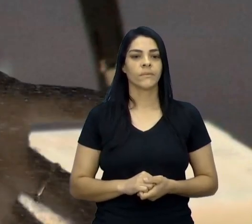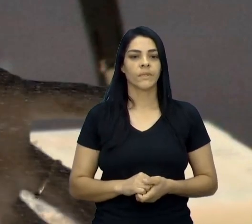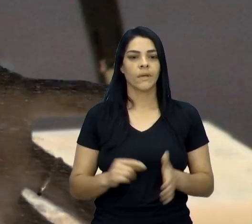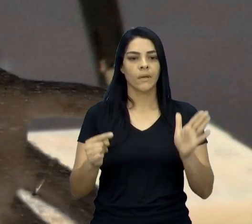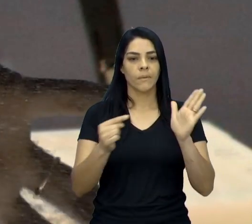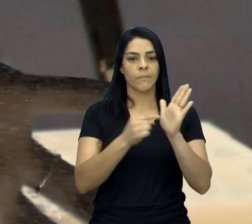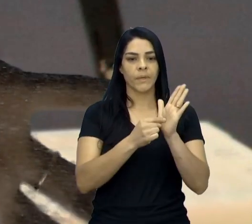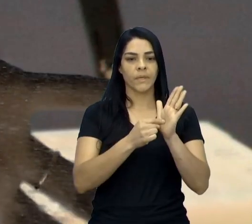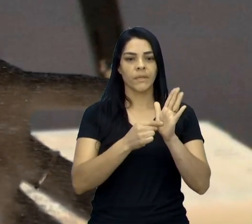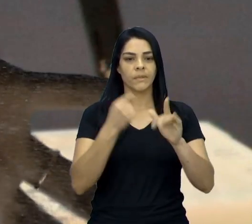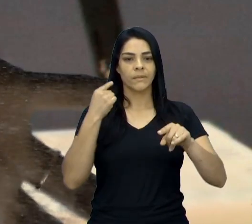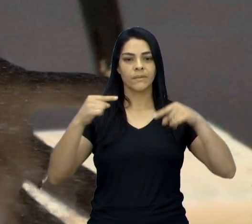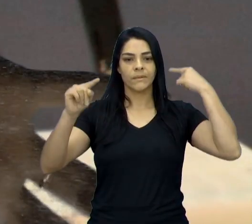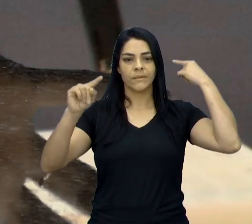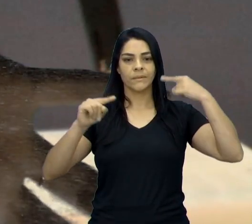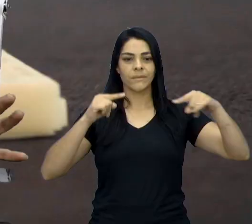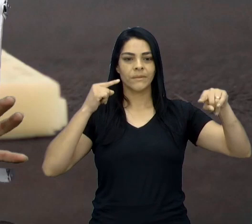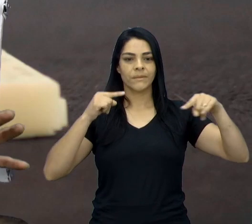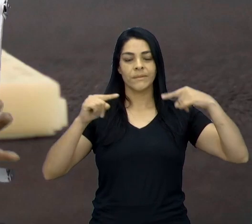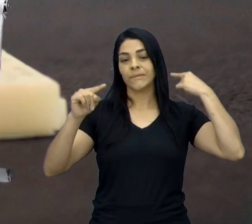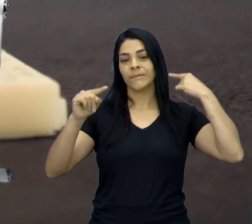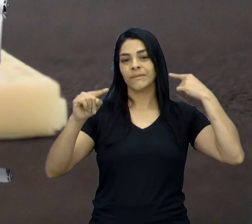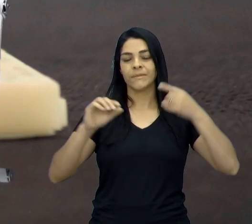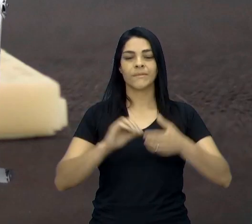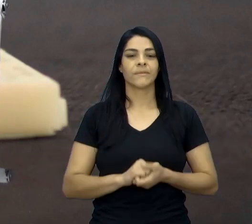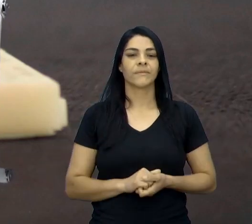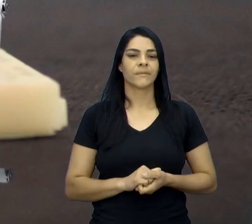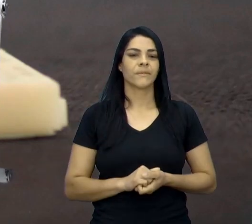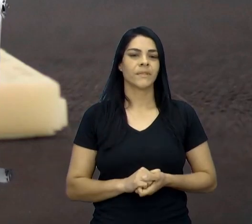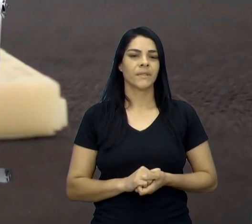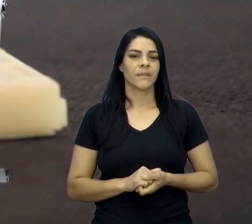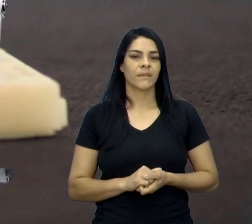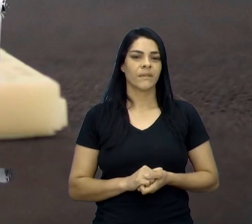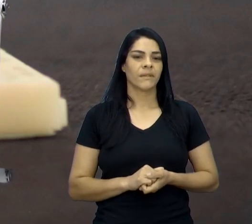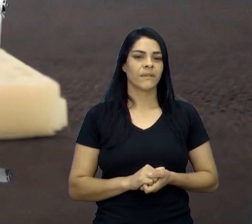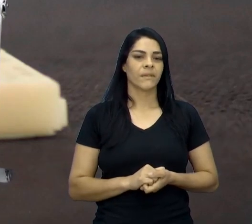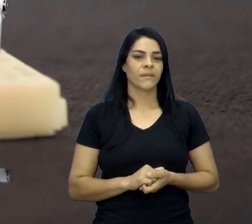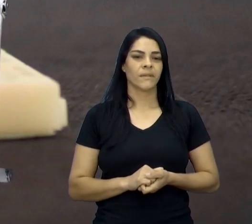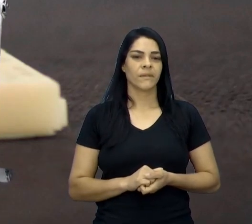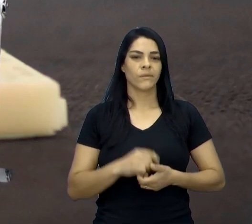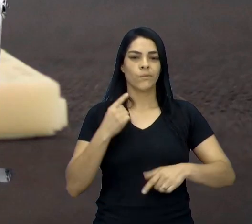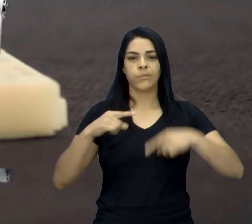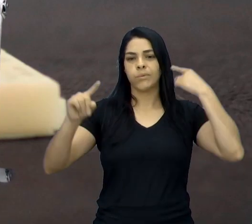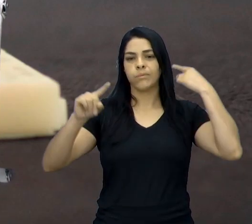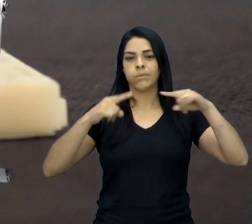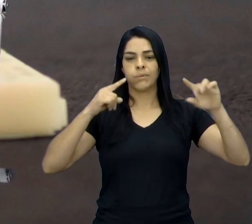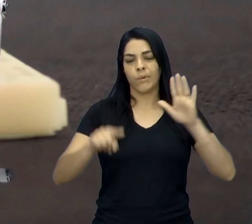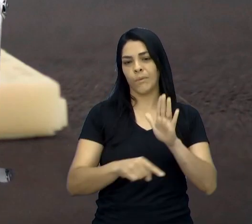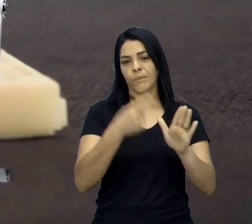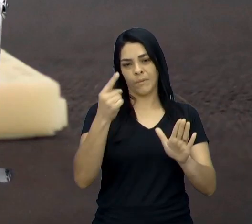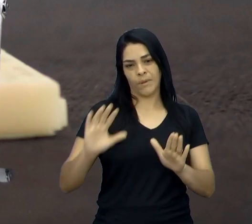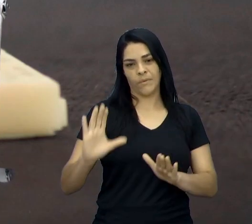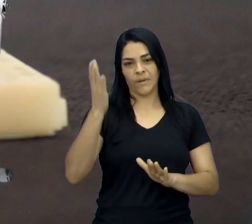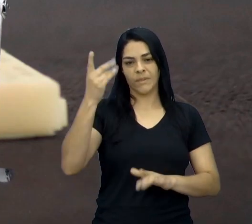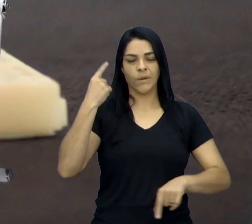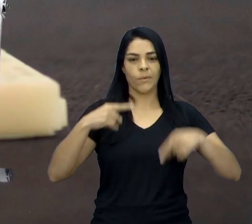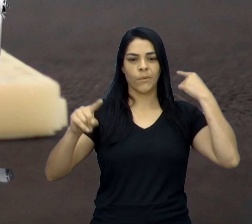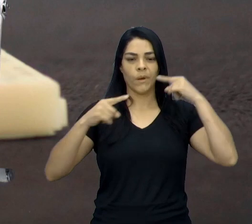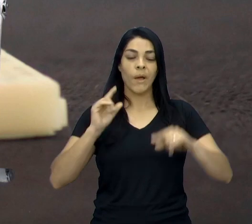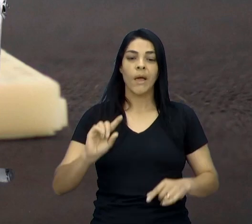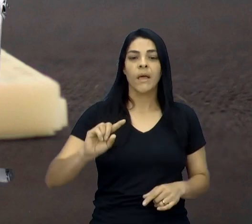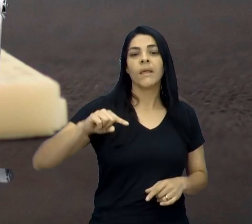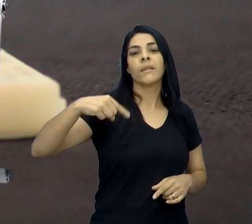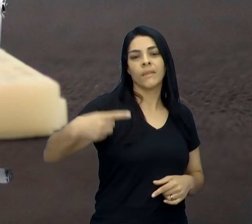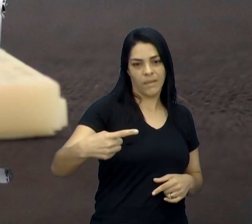Tá vendo? É isso que eu quero que aconteça. Então, a primeira coisa é tocar o som. Depois ele